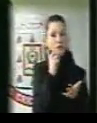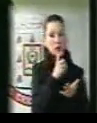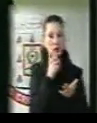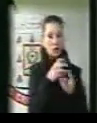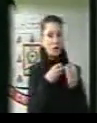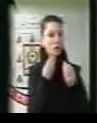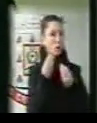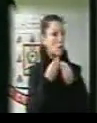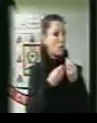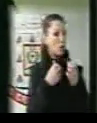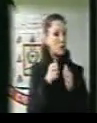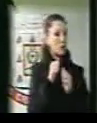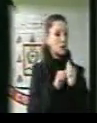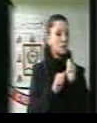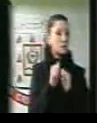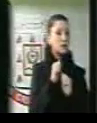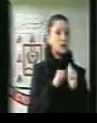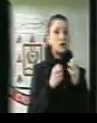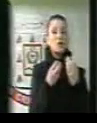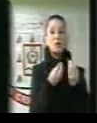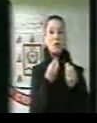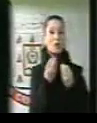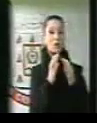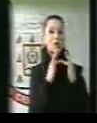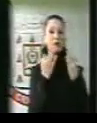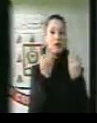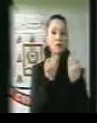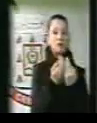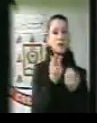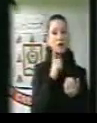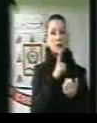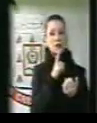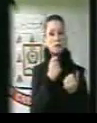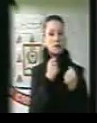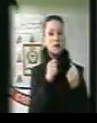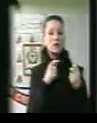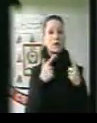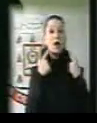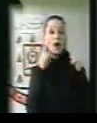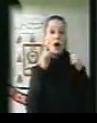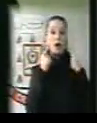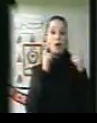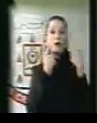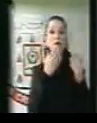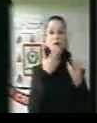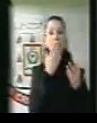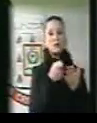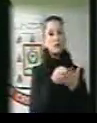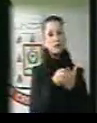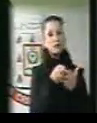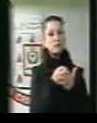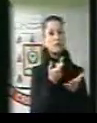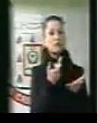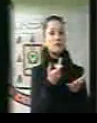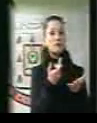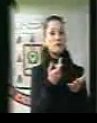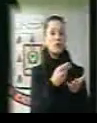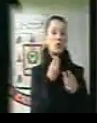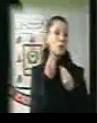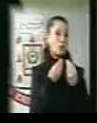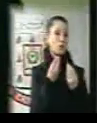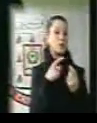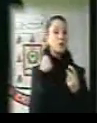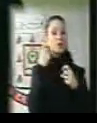administrativamente essas famílias ainda têm condições de reivindicar essas indenizações. A outra